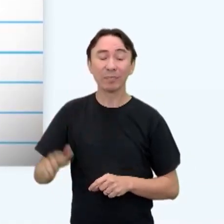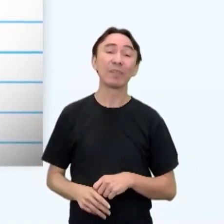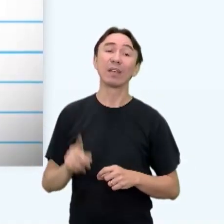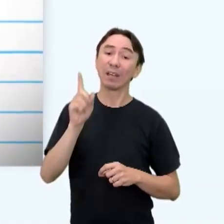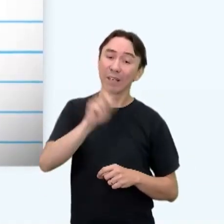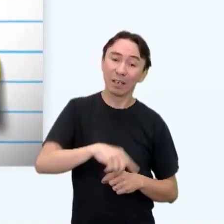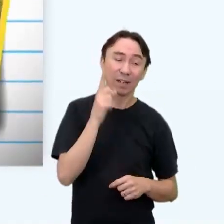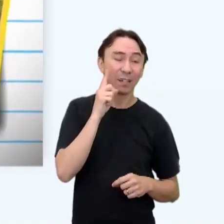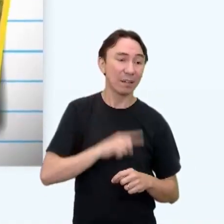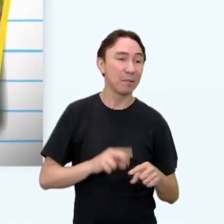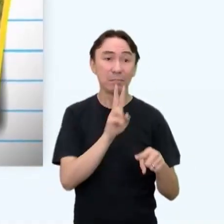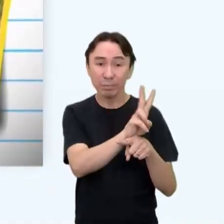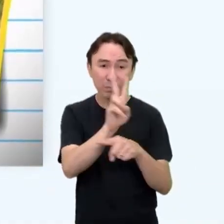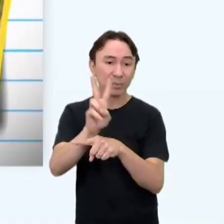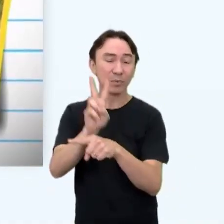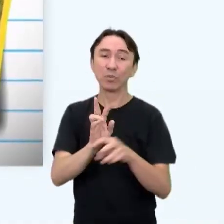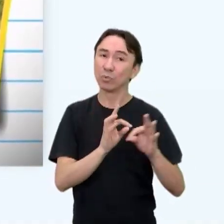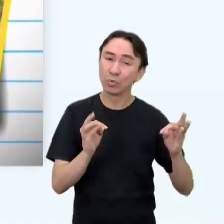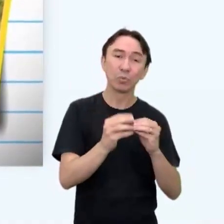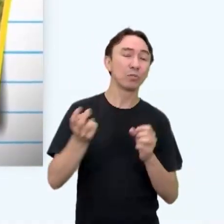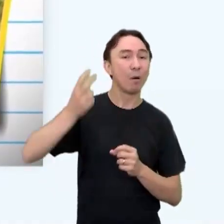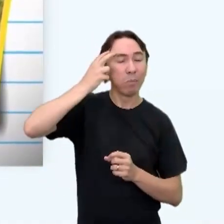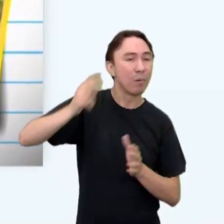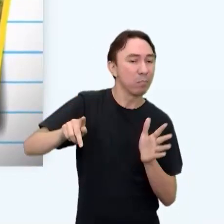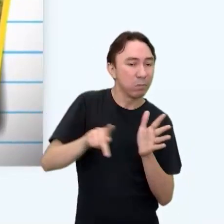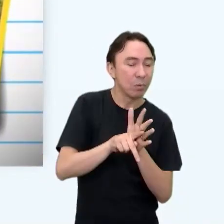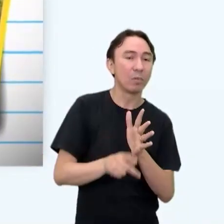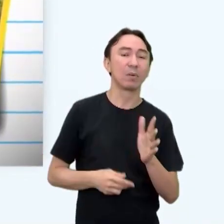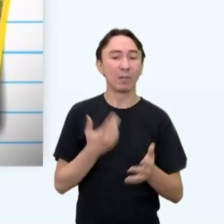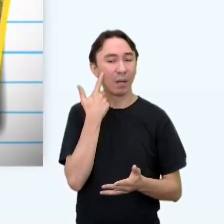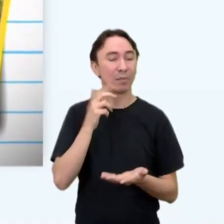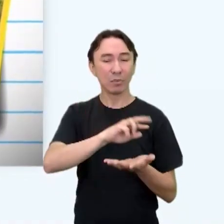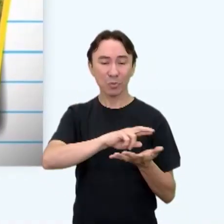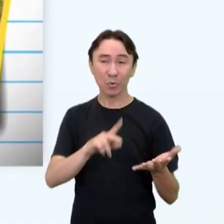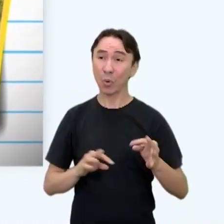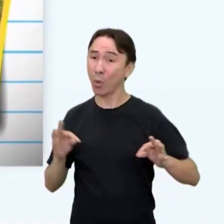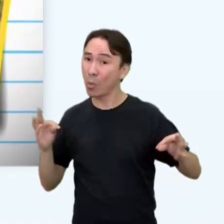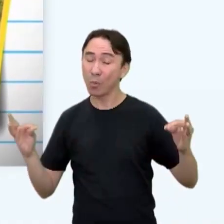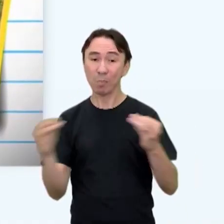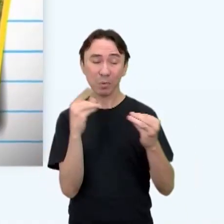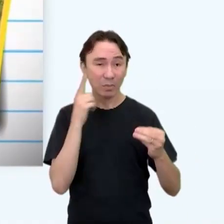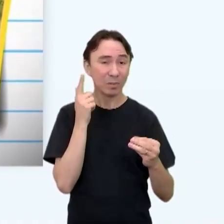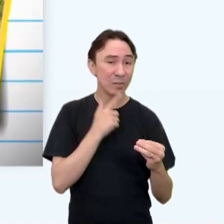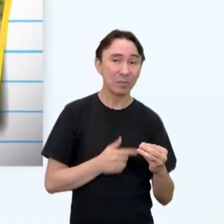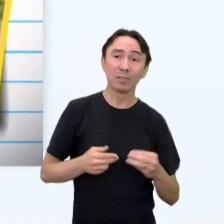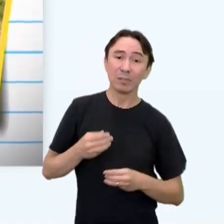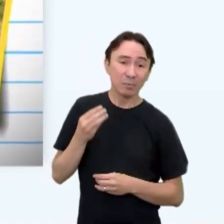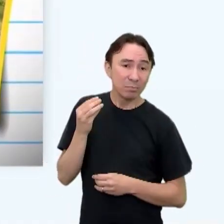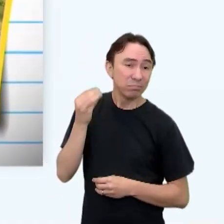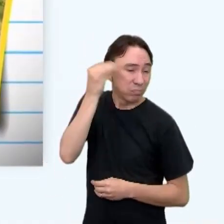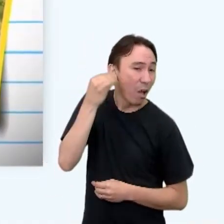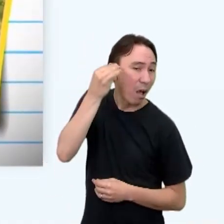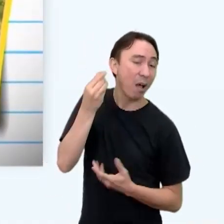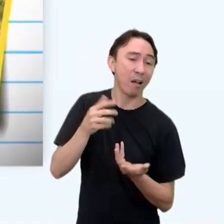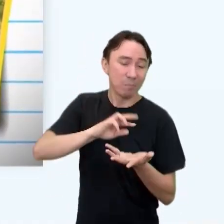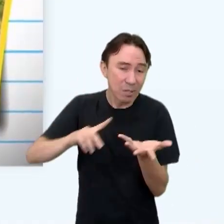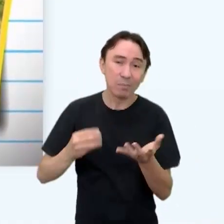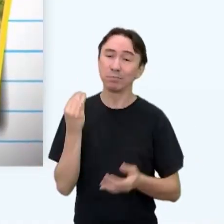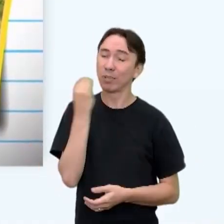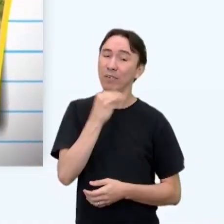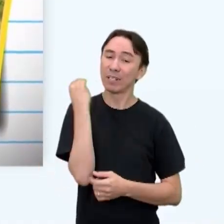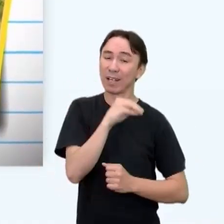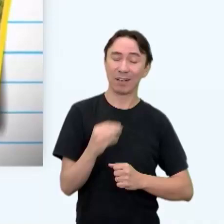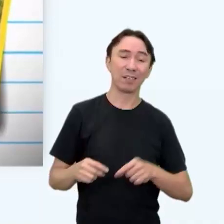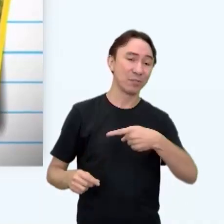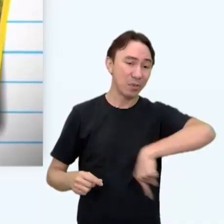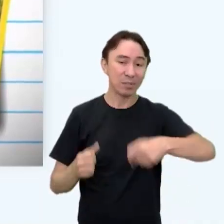das cidades, para que todas as gerações possam sempre compartilhar essa riqueza incalculável. Vamos transformar nossas cidades em lugares